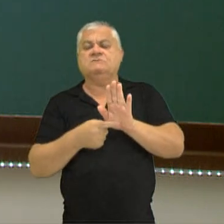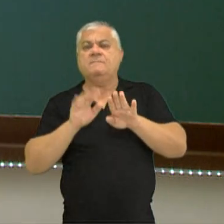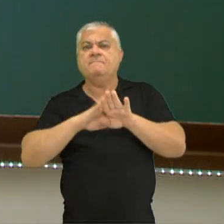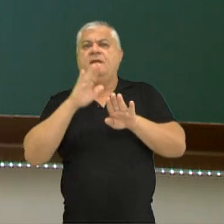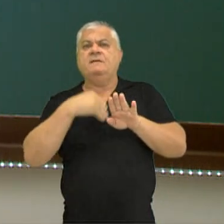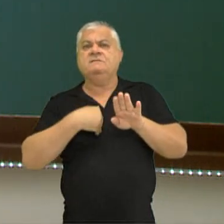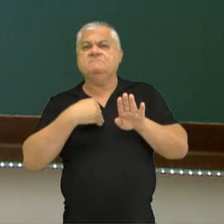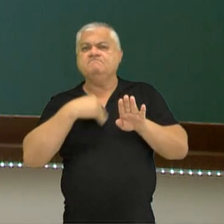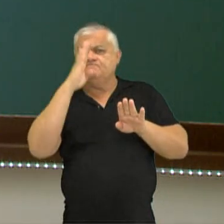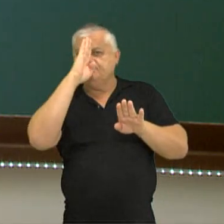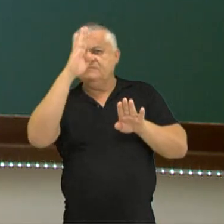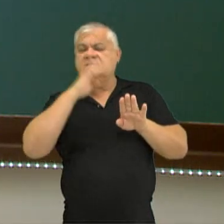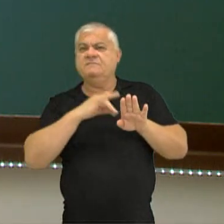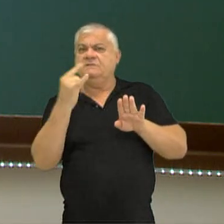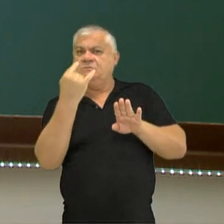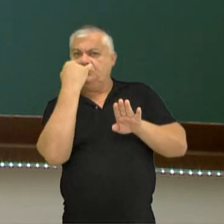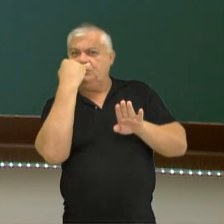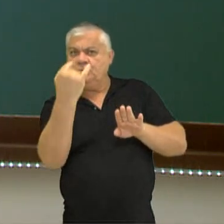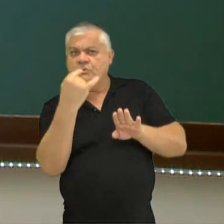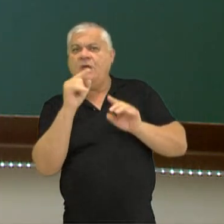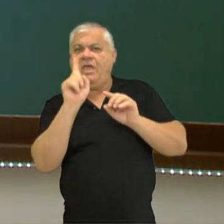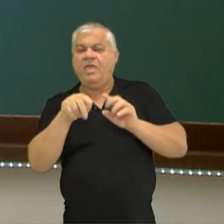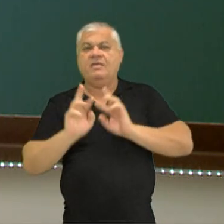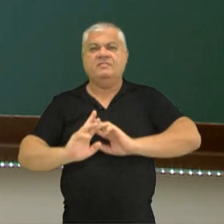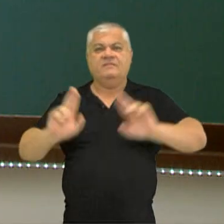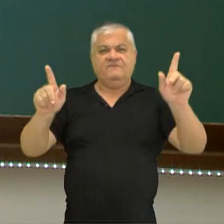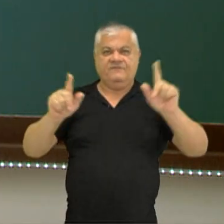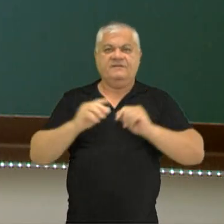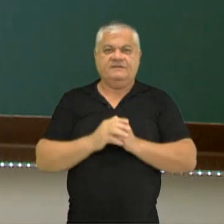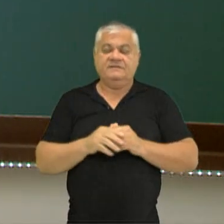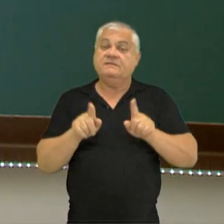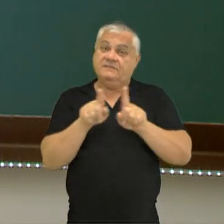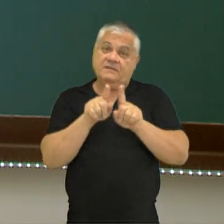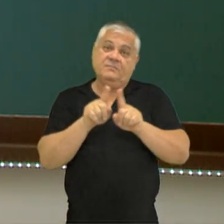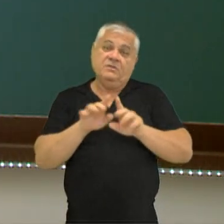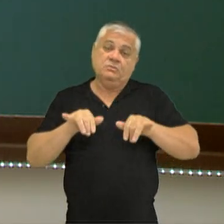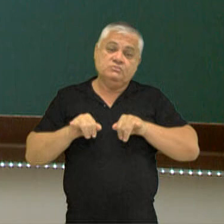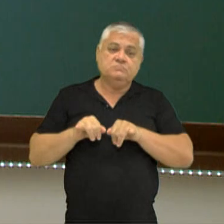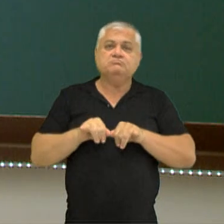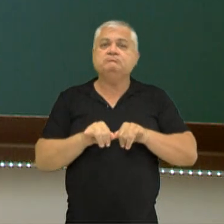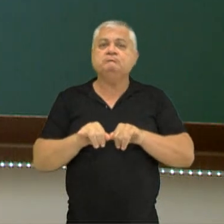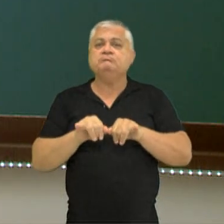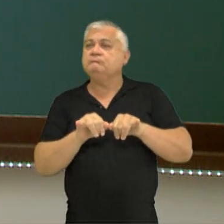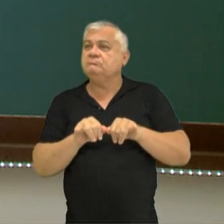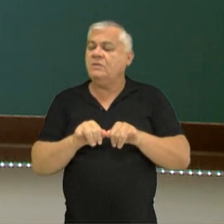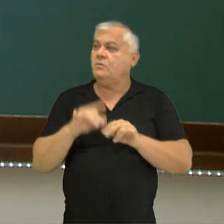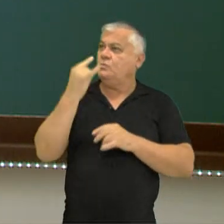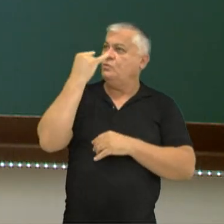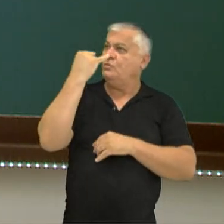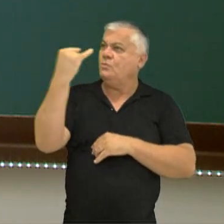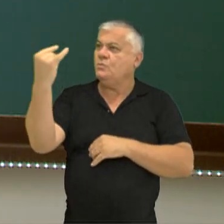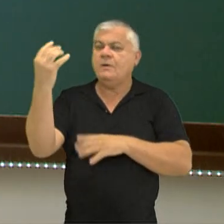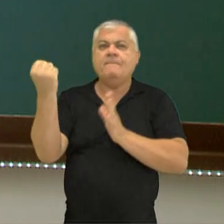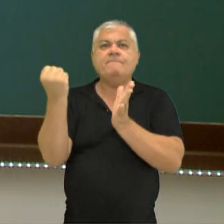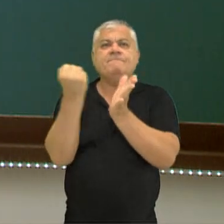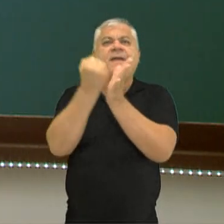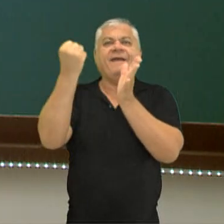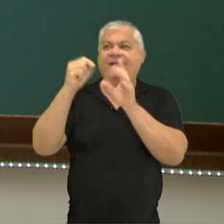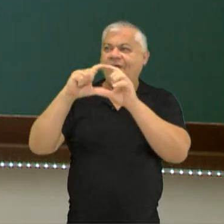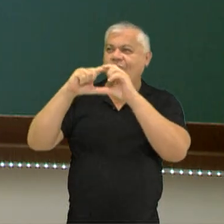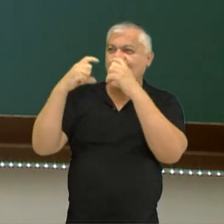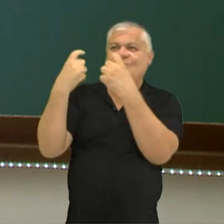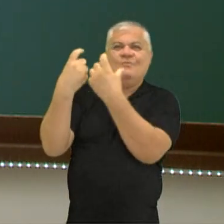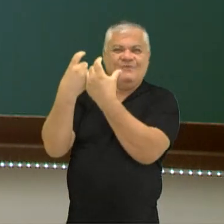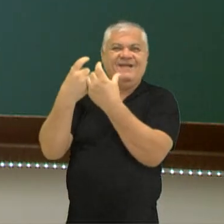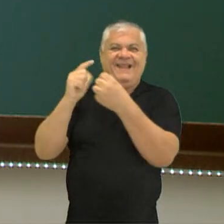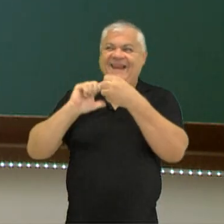seu produto para diferenciar o seu produto dos outros quando você vai lá no supermercado, poder chamar atenção e